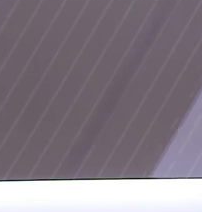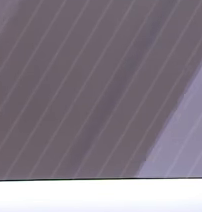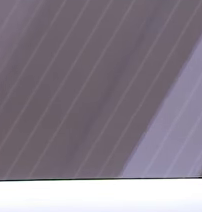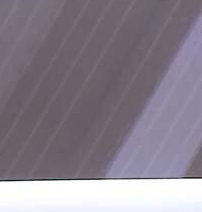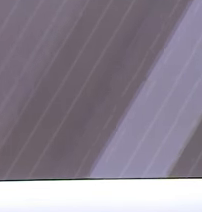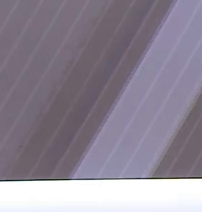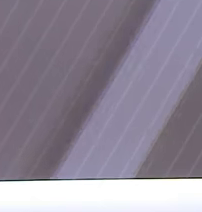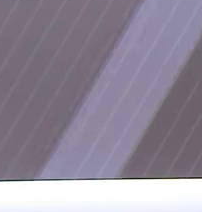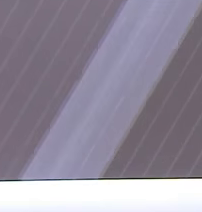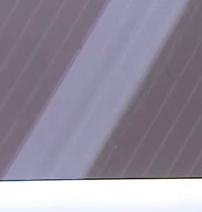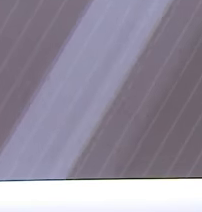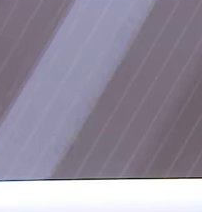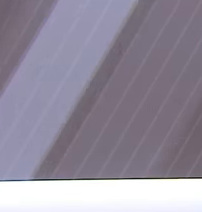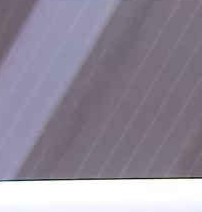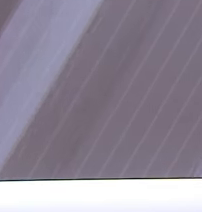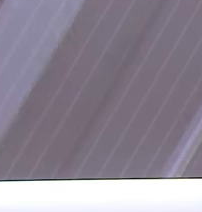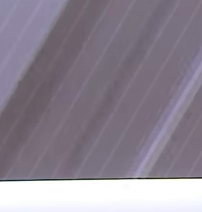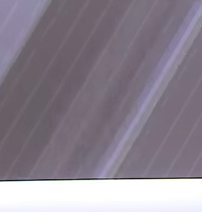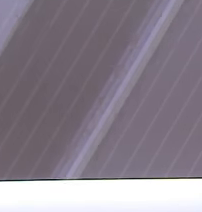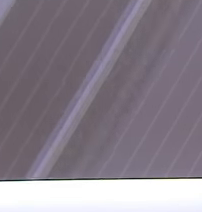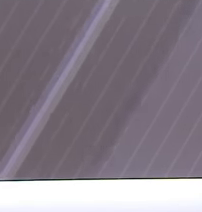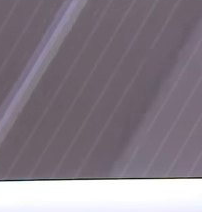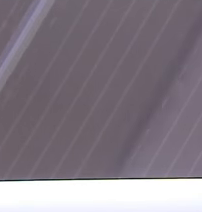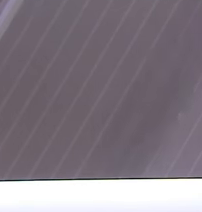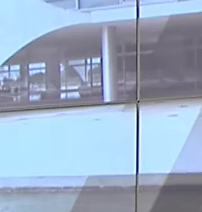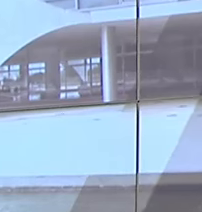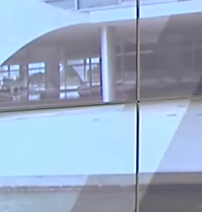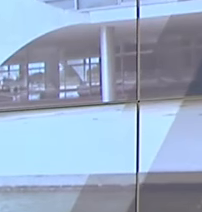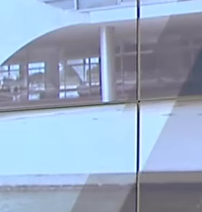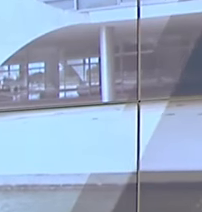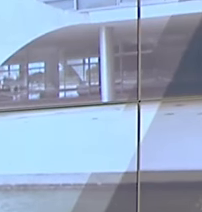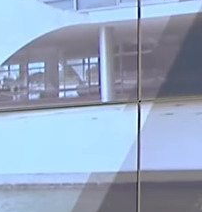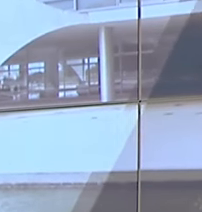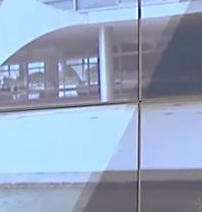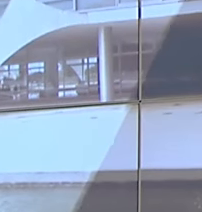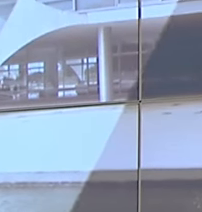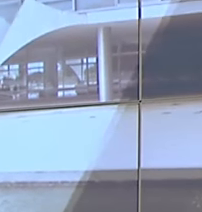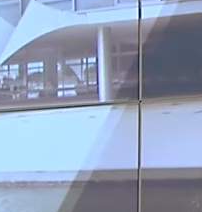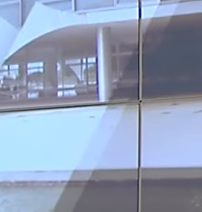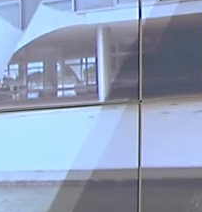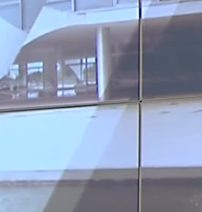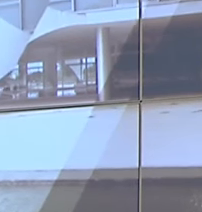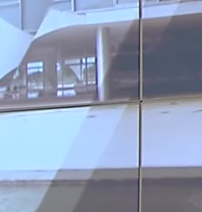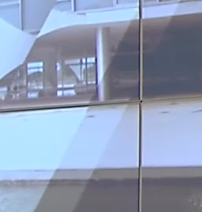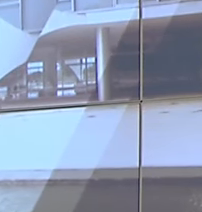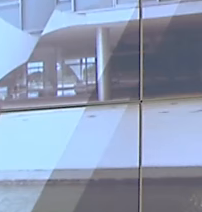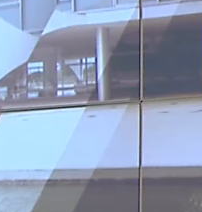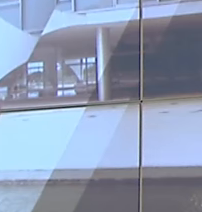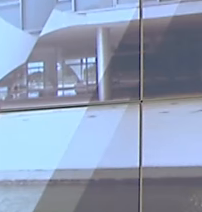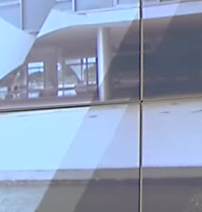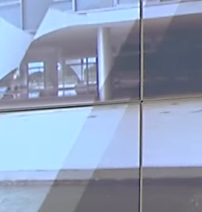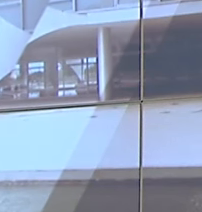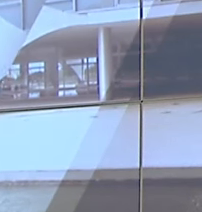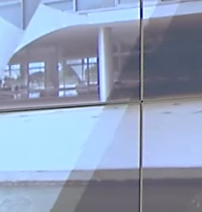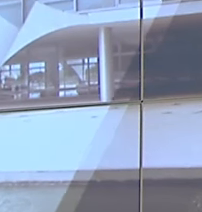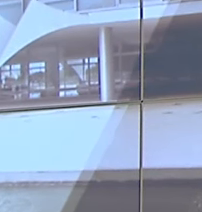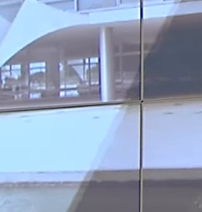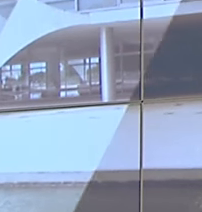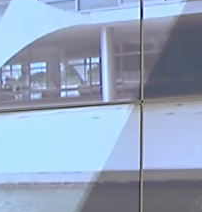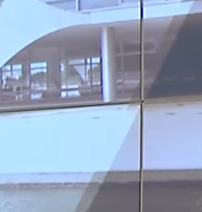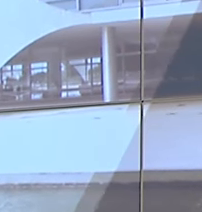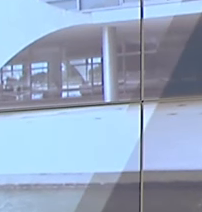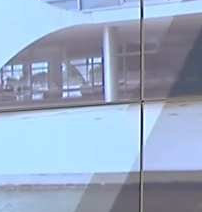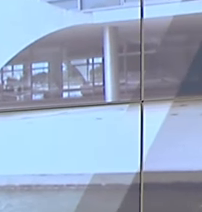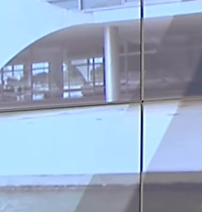Temer, evento que aconteceu no Palácio do Planalto, aqui em Brasília. Para o presidente Temer, participar desse evento é uma alegria